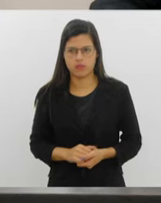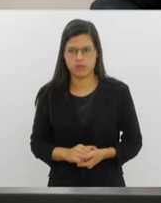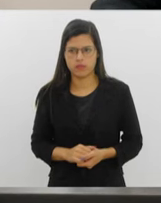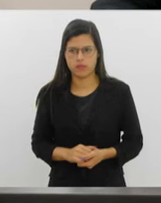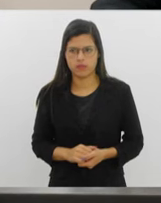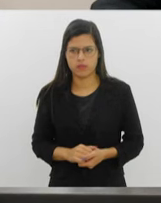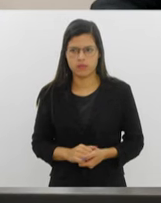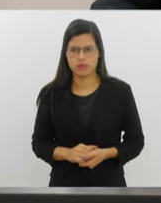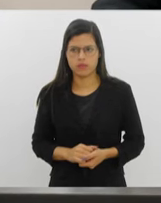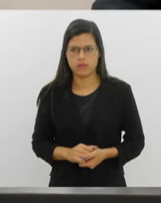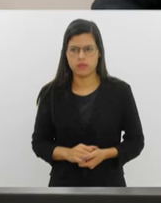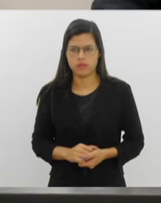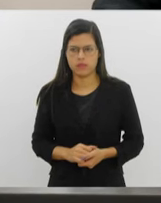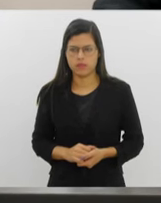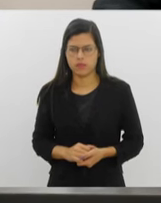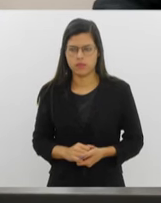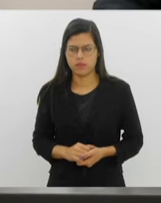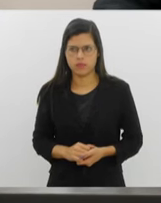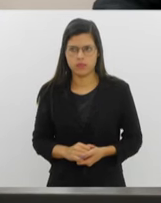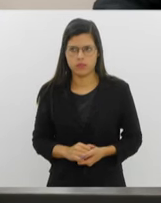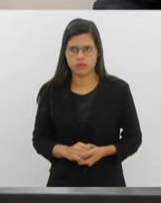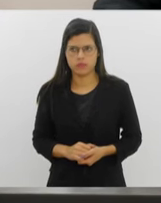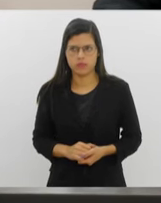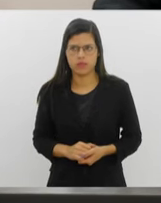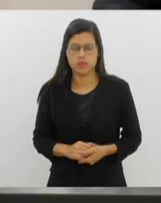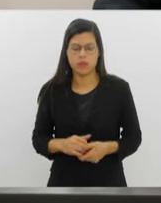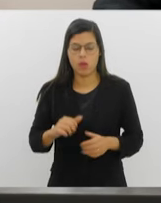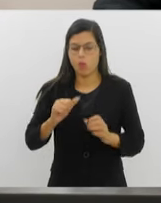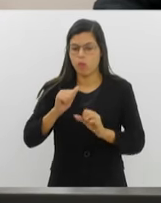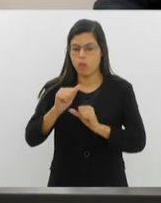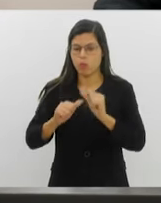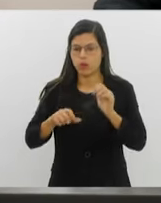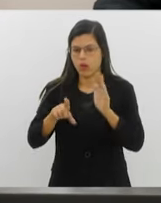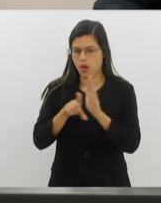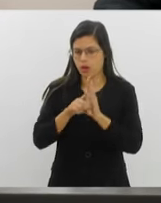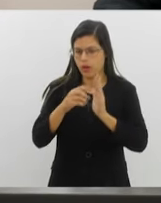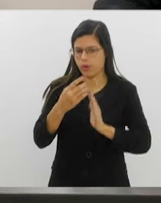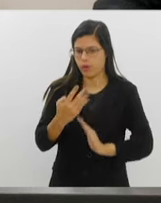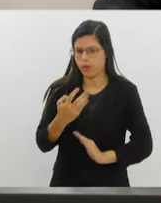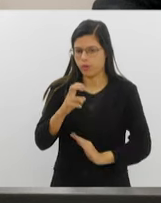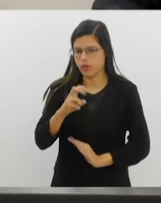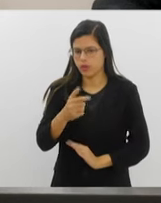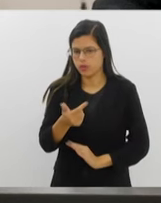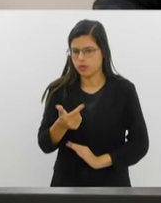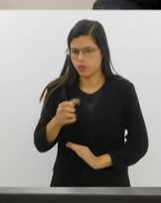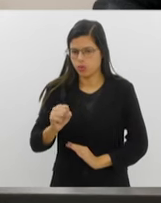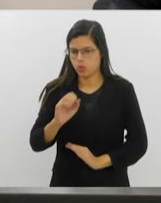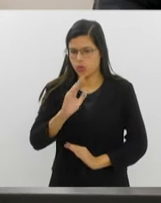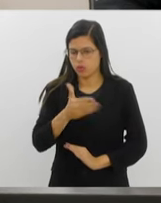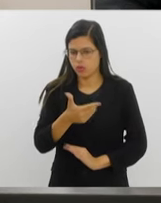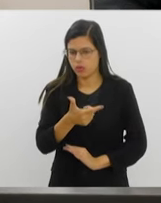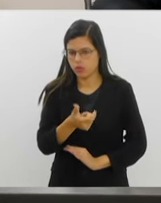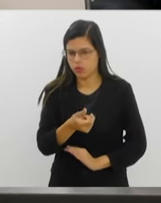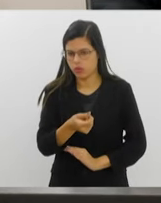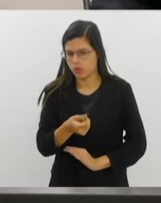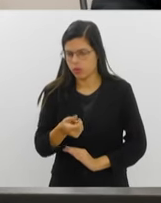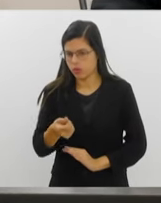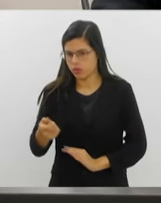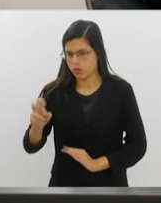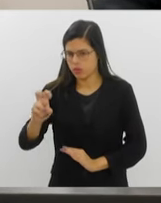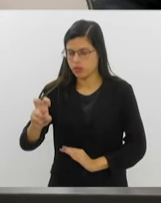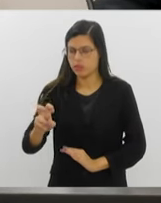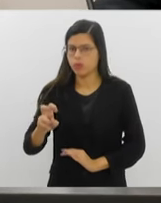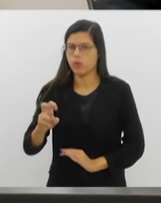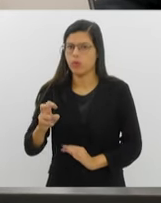Zaque, Samuel Malafaia, Tia Ju, Valdeci da Saúde. Altera a Lei 4.528, de 2005, que dispõe sobre o sistema de ensino do Estado, a